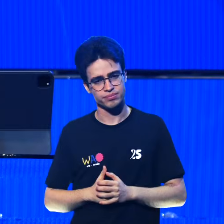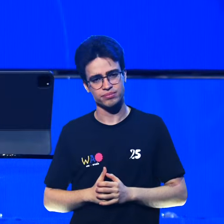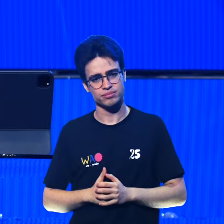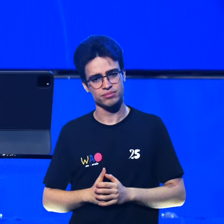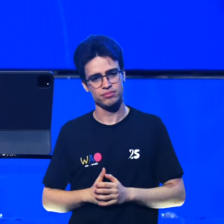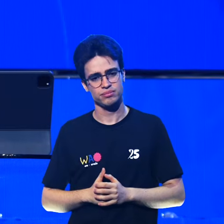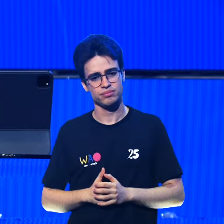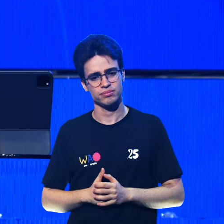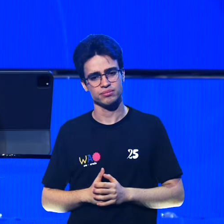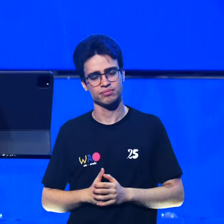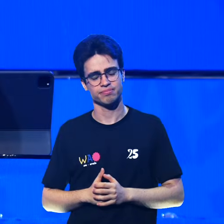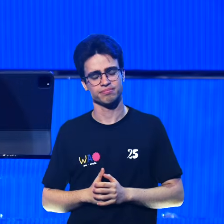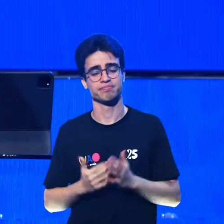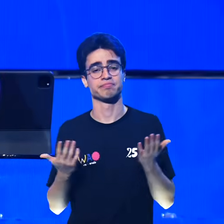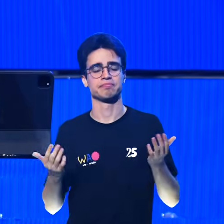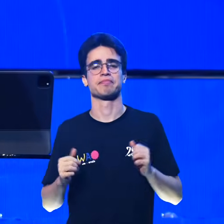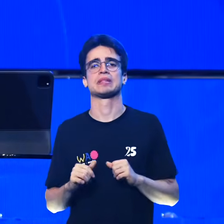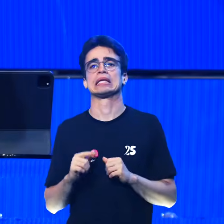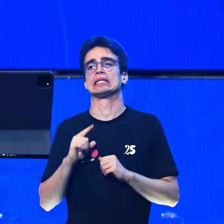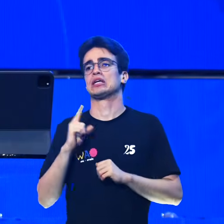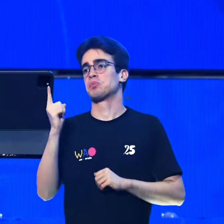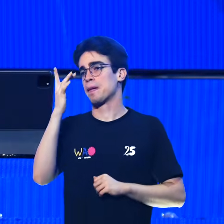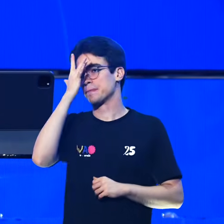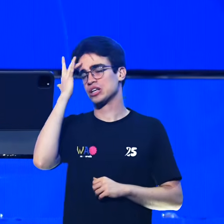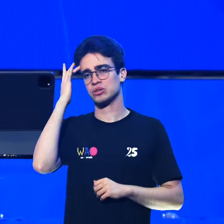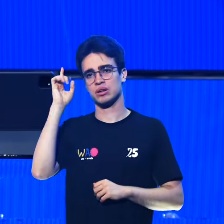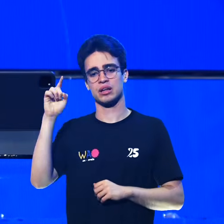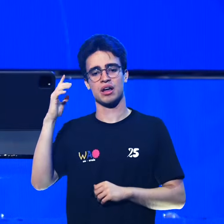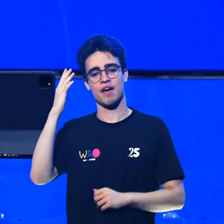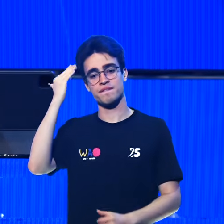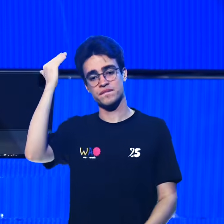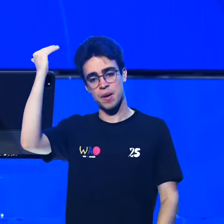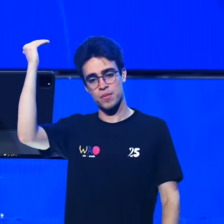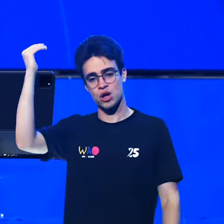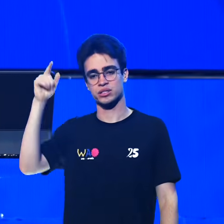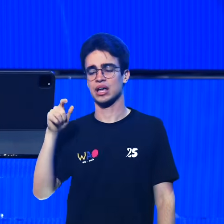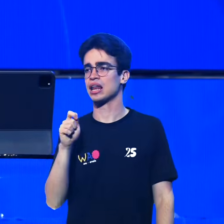Começou uma pessoa que é bem famosa